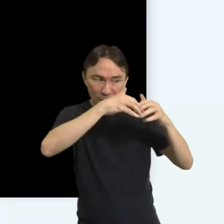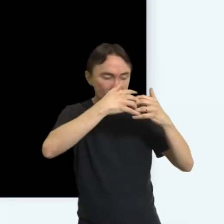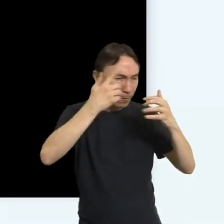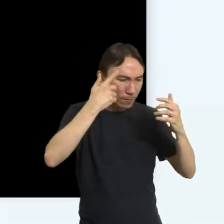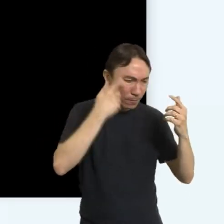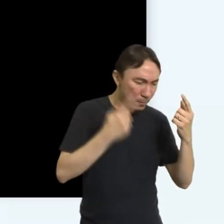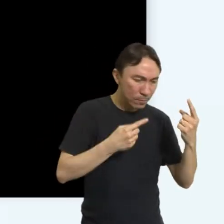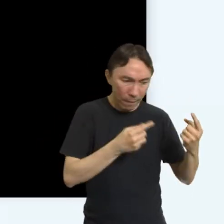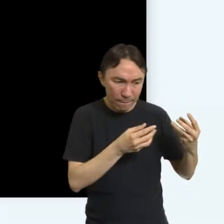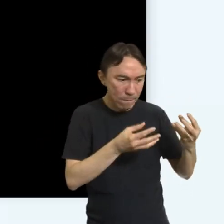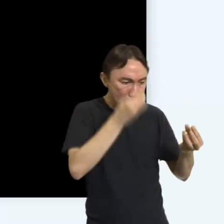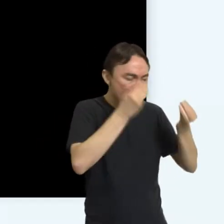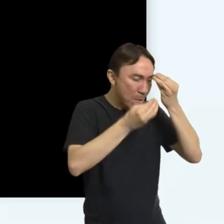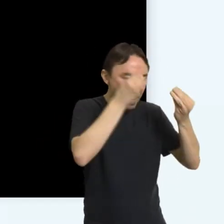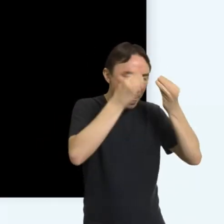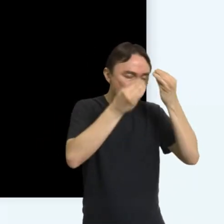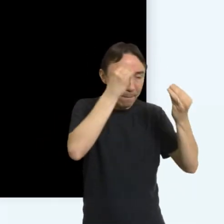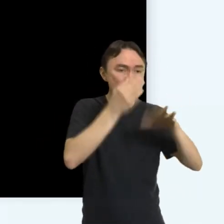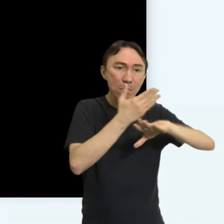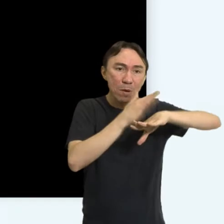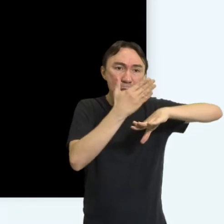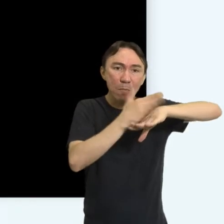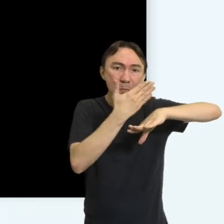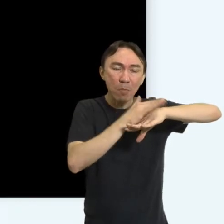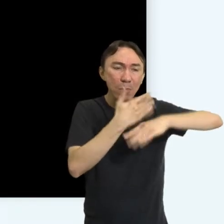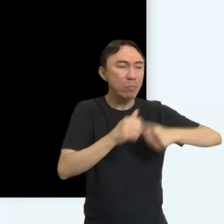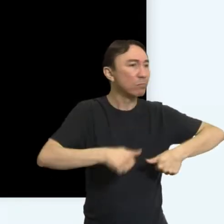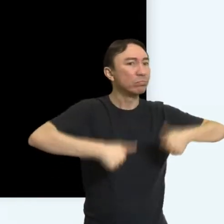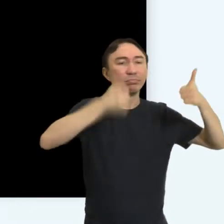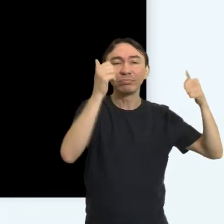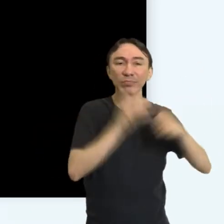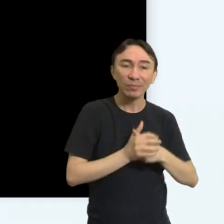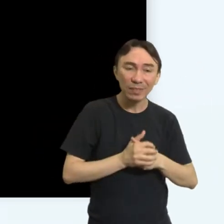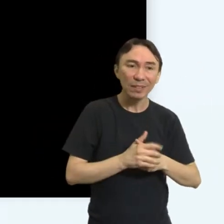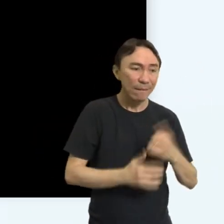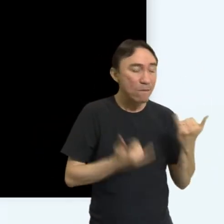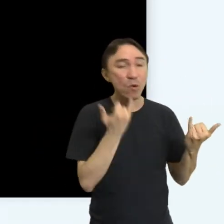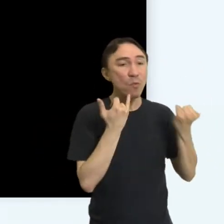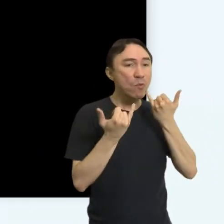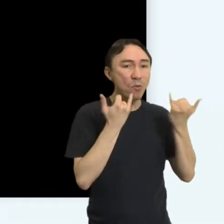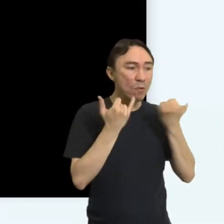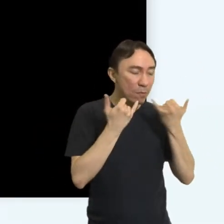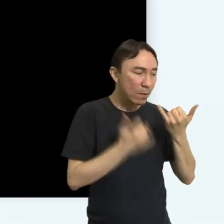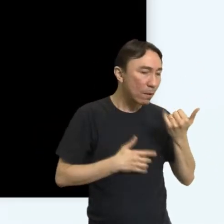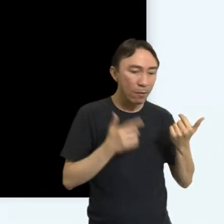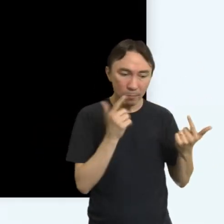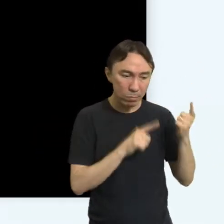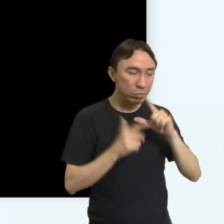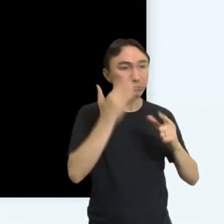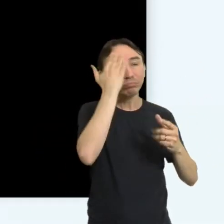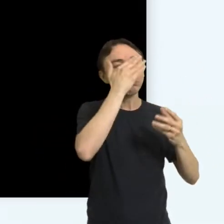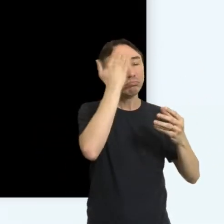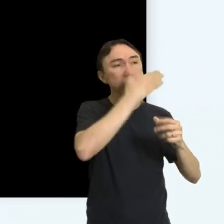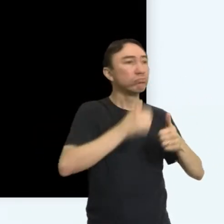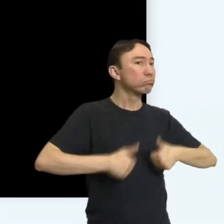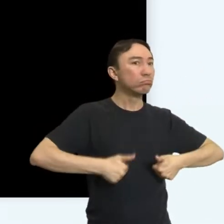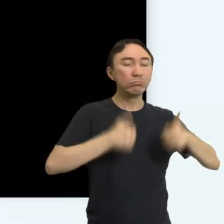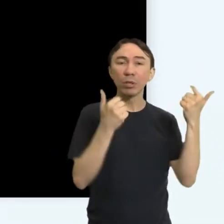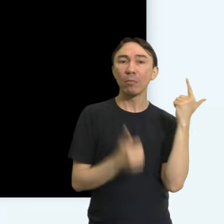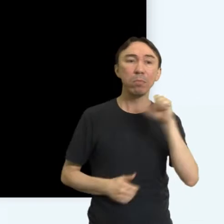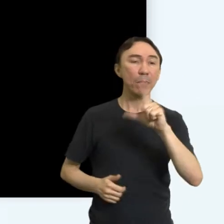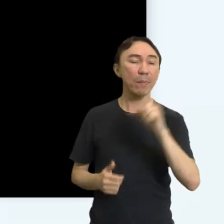de apreensão e memorização, e, com isso, a informação é processada de uma forma mais eficiente. Aliás, uma forma